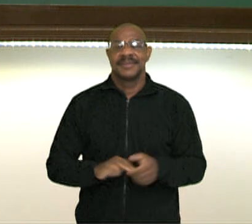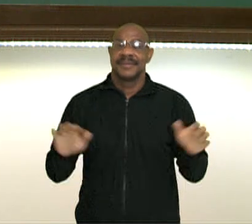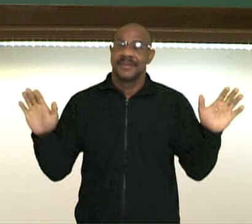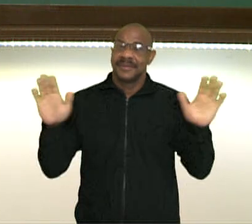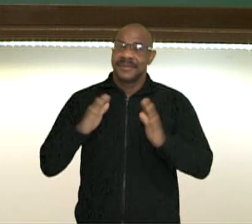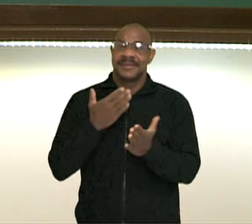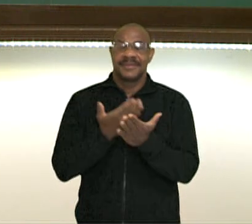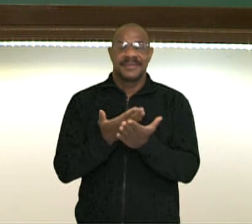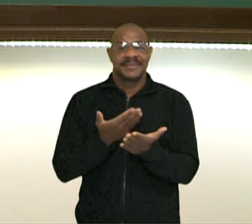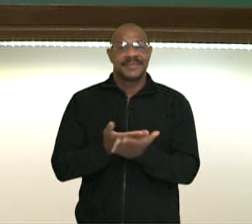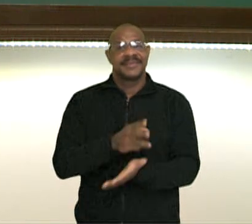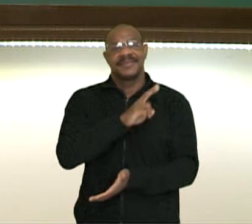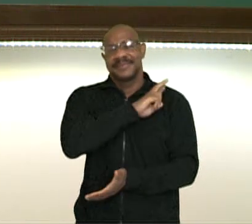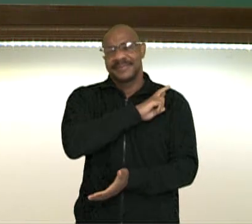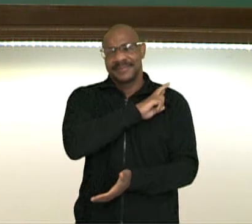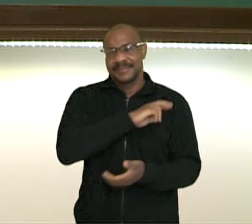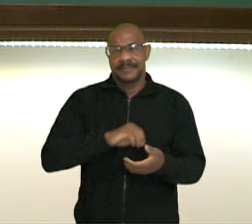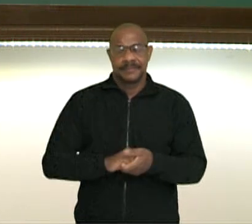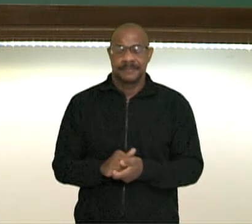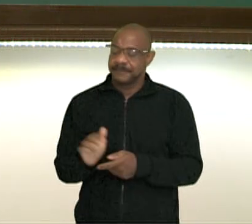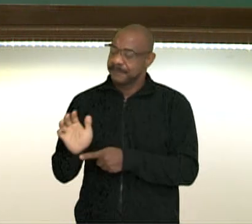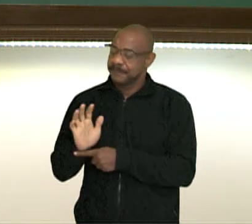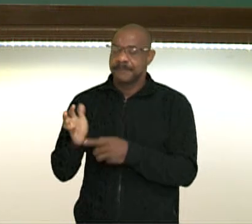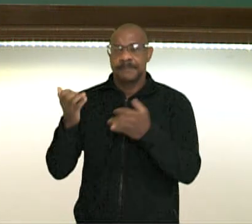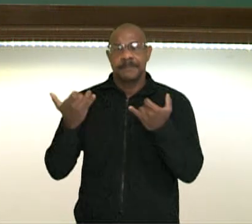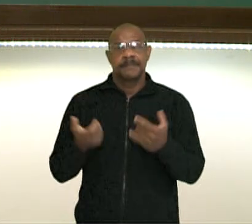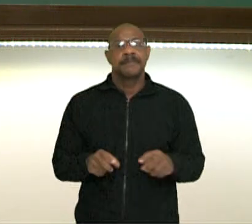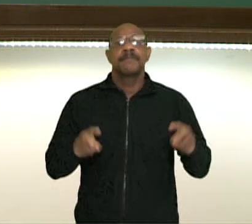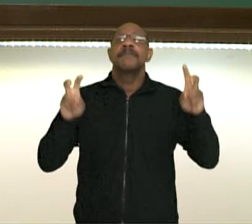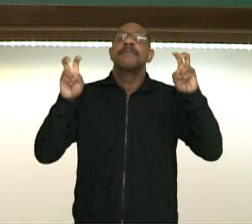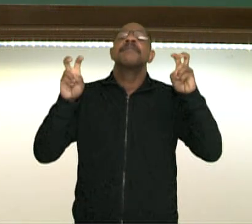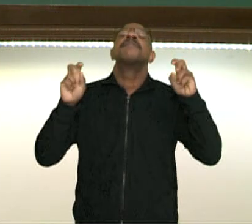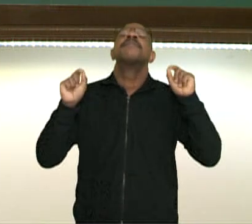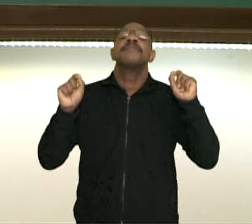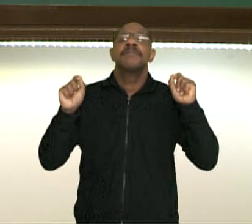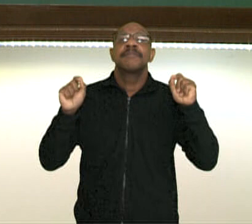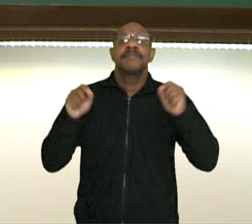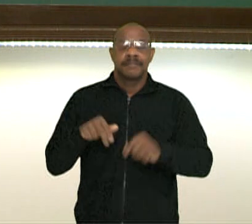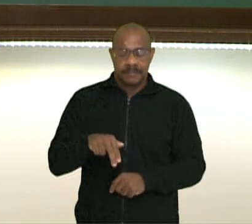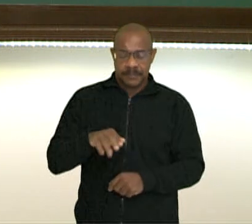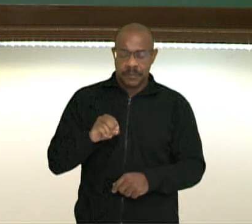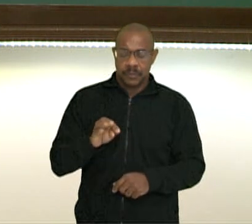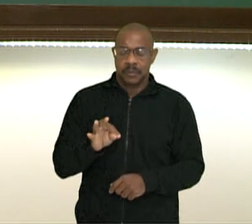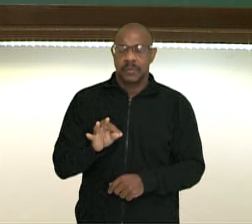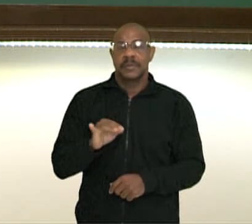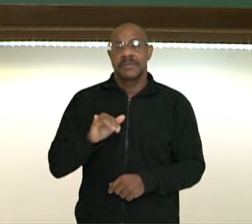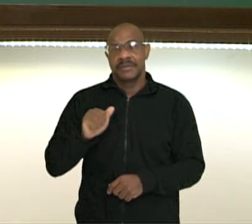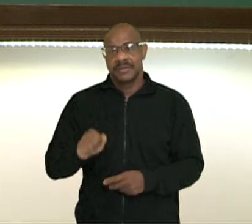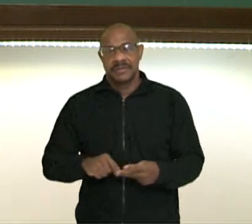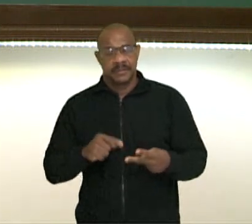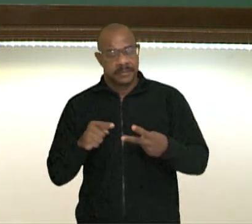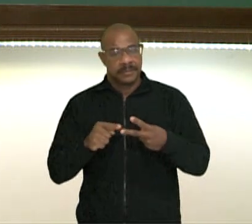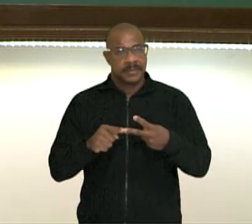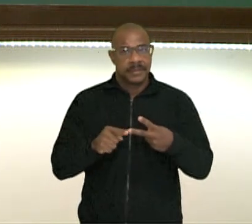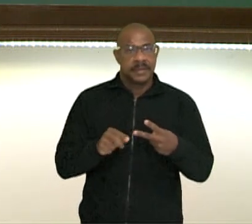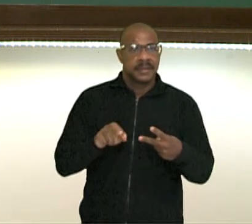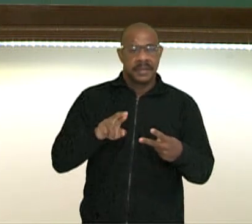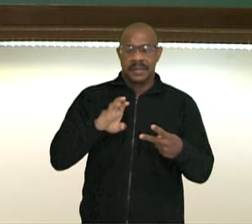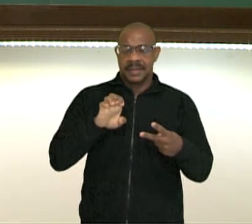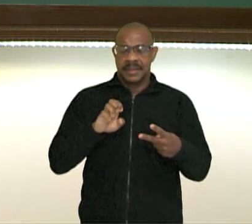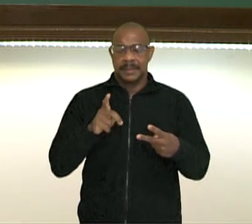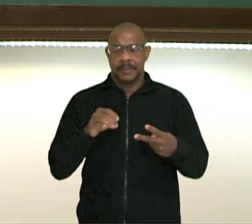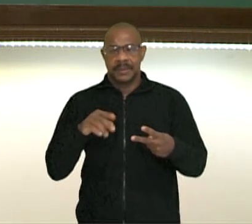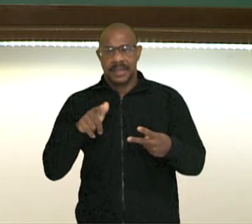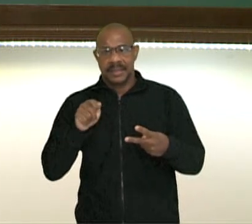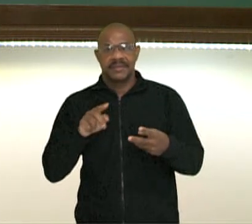Olá, estudantes da segunda série! Nesse vídeo vamos falar sobre notícia e reportagem. Val, tudo